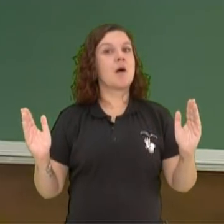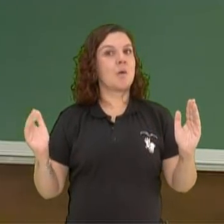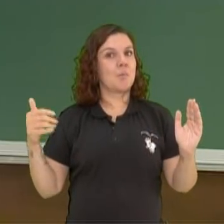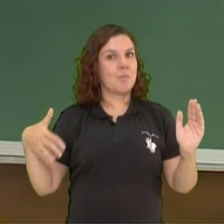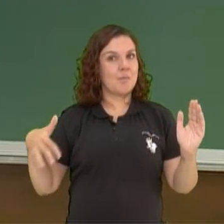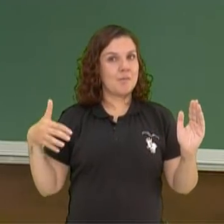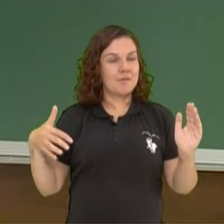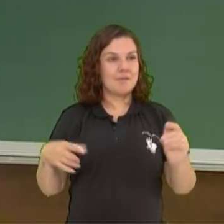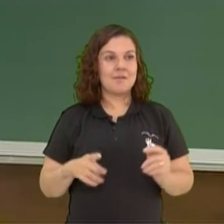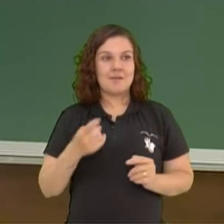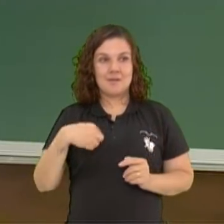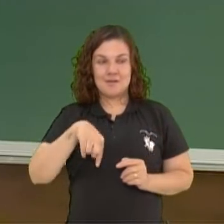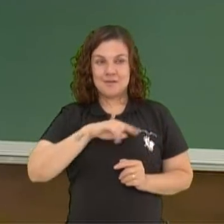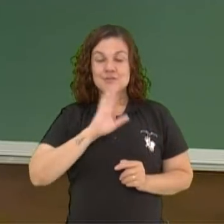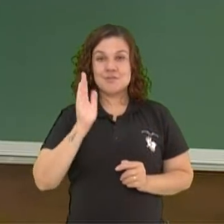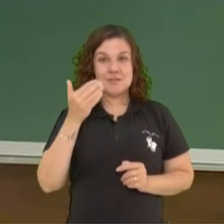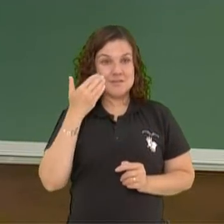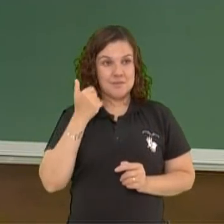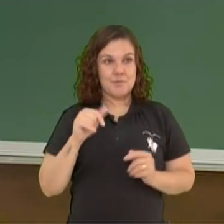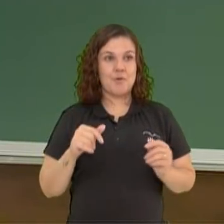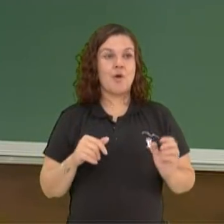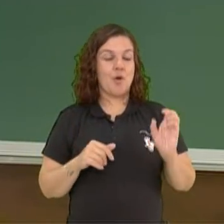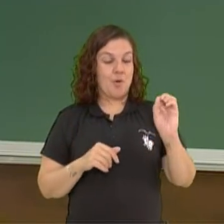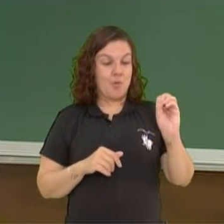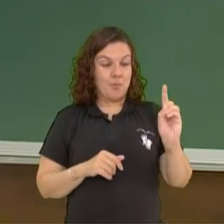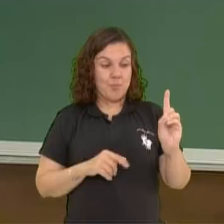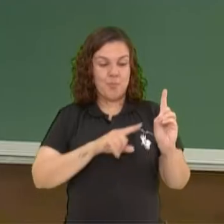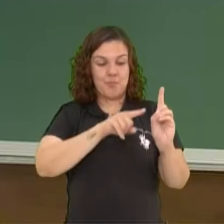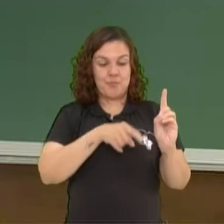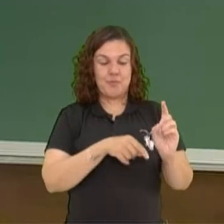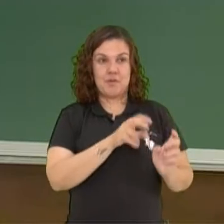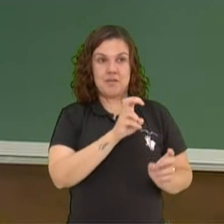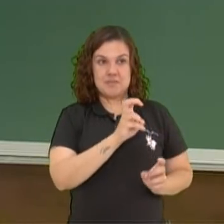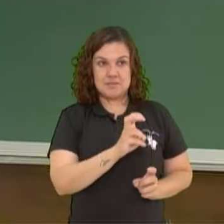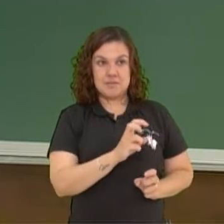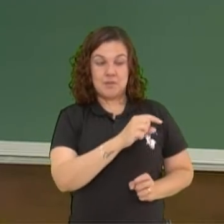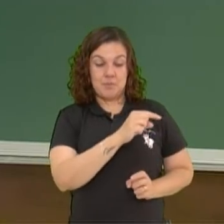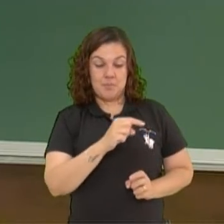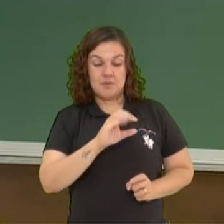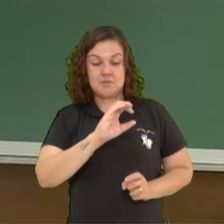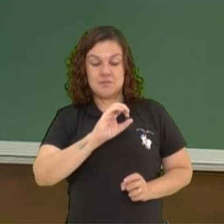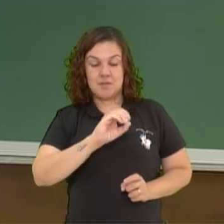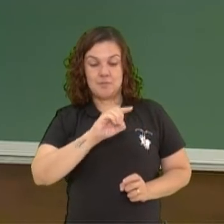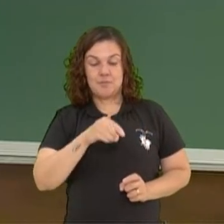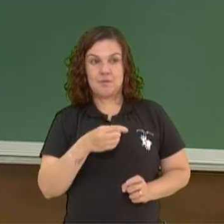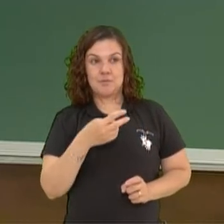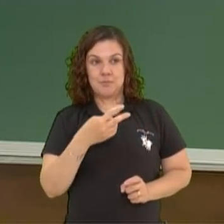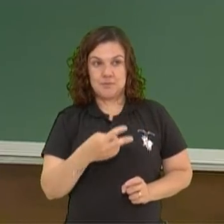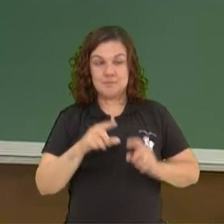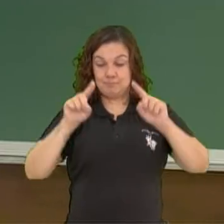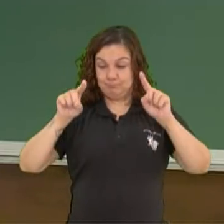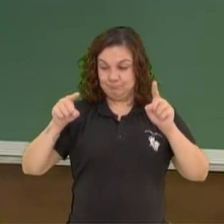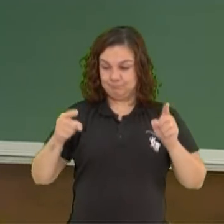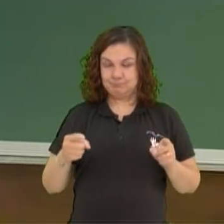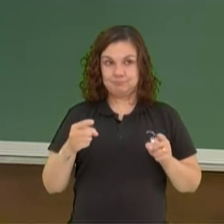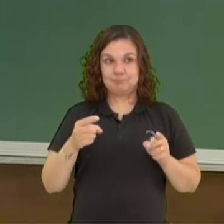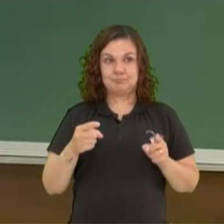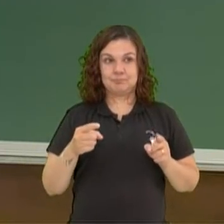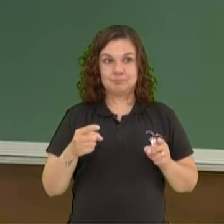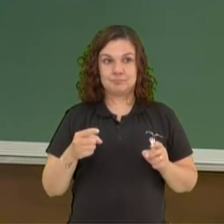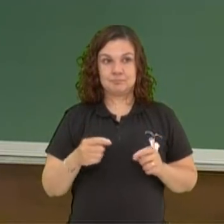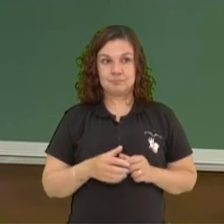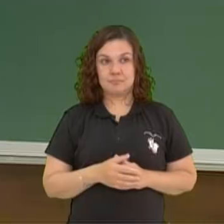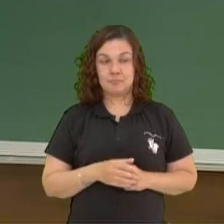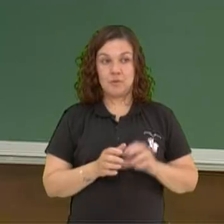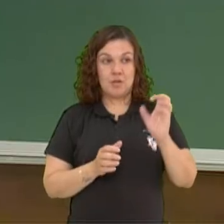alguns conhecimentos aí que nós já sabemos. Então, eu tenho lá 1,5, tá? Menos 0,2, tá? Faltou a vírgulazinha,